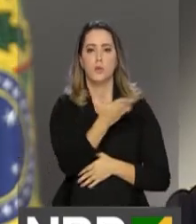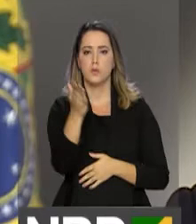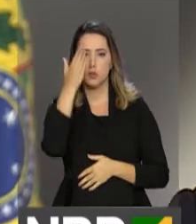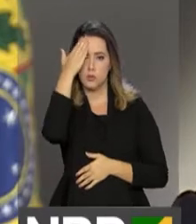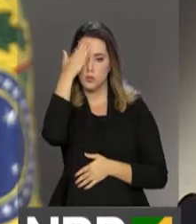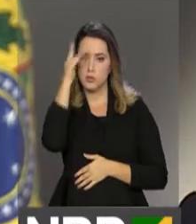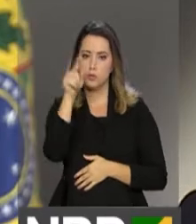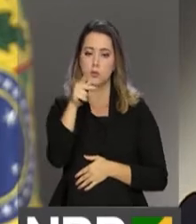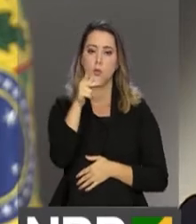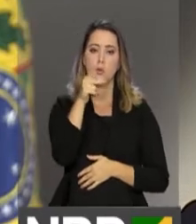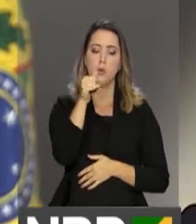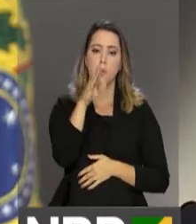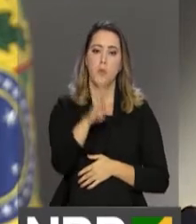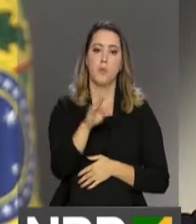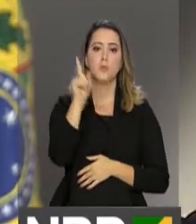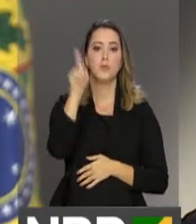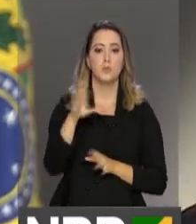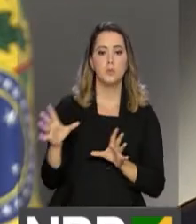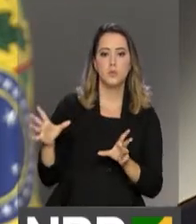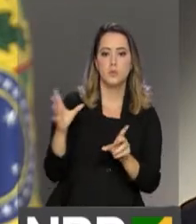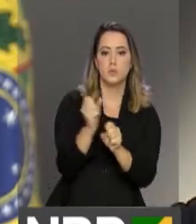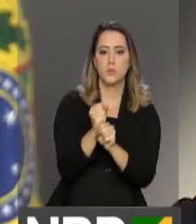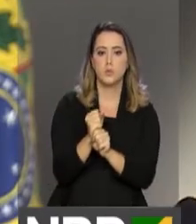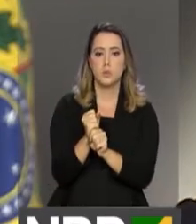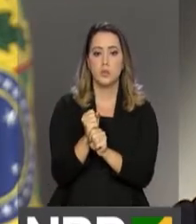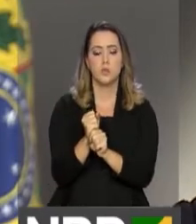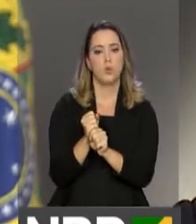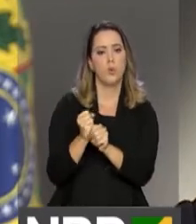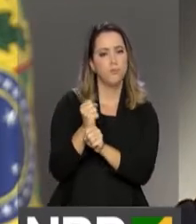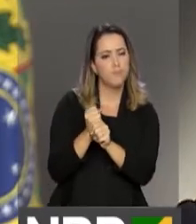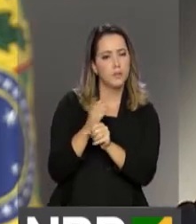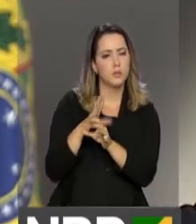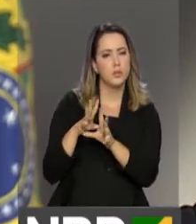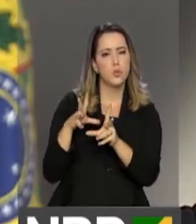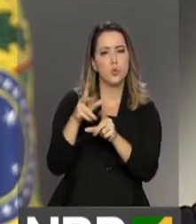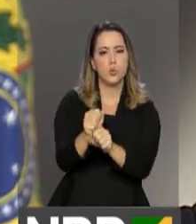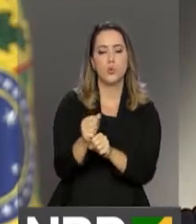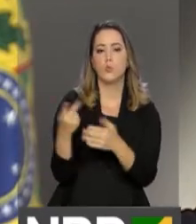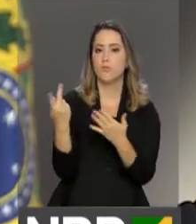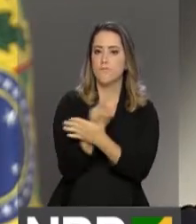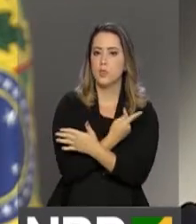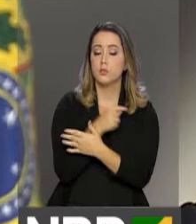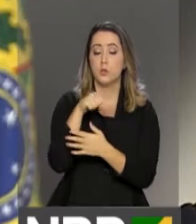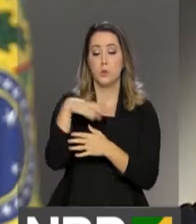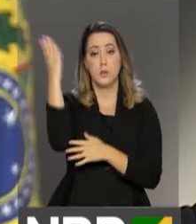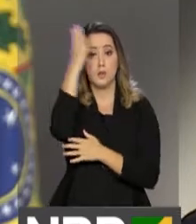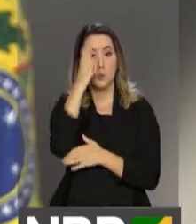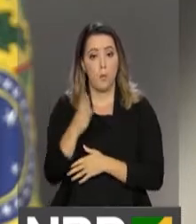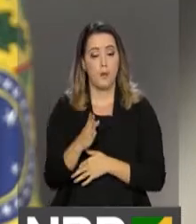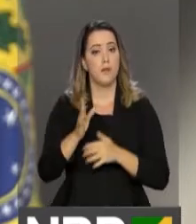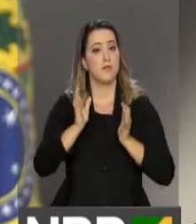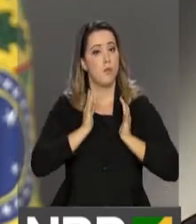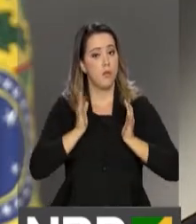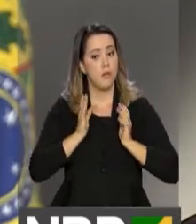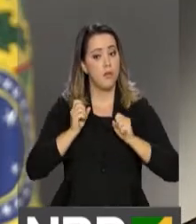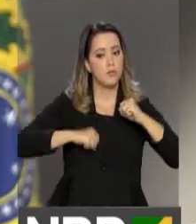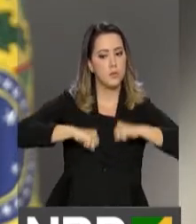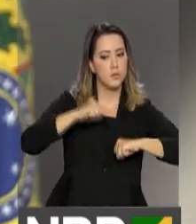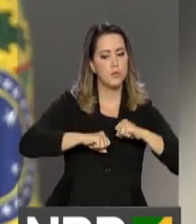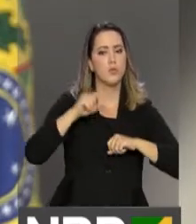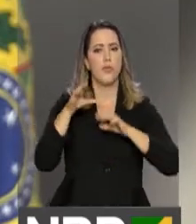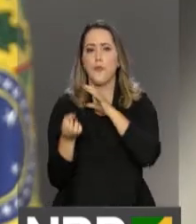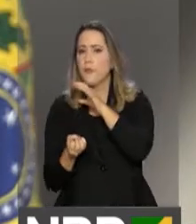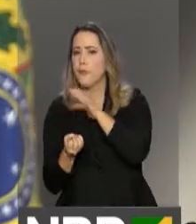sabem o pib é a soma de todas as riquezas produzidas pelo país que é fruto do trabalho